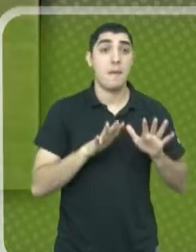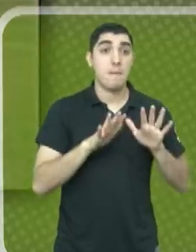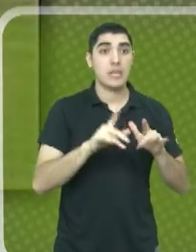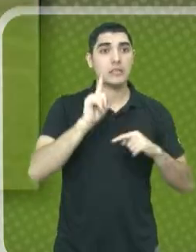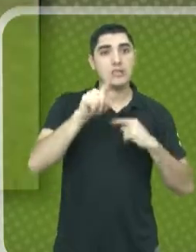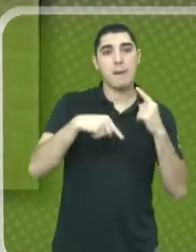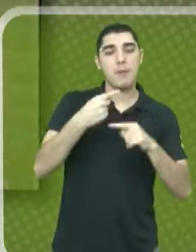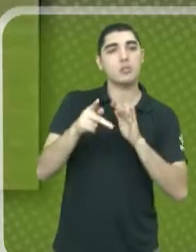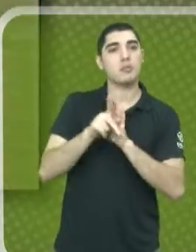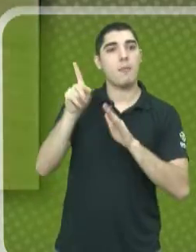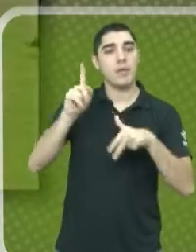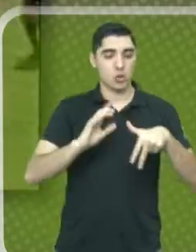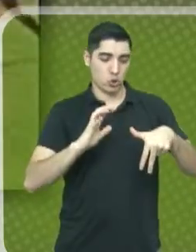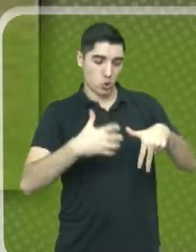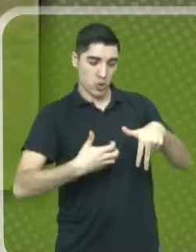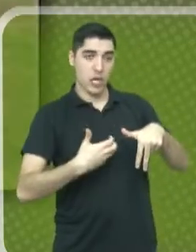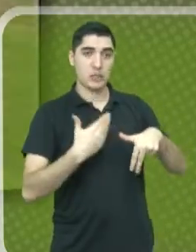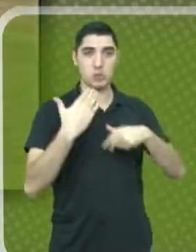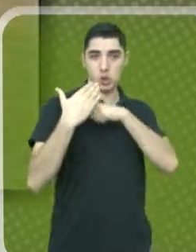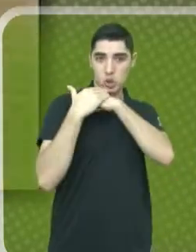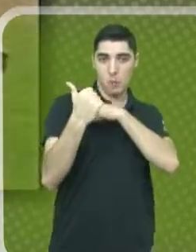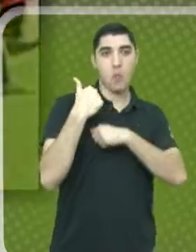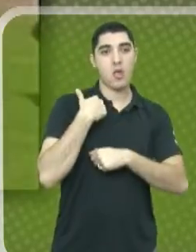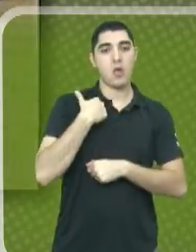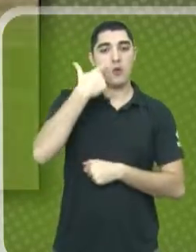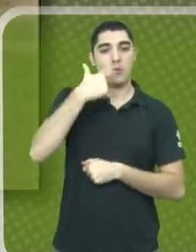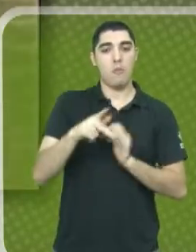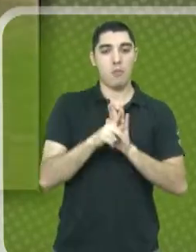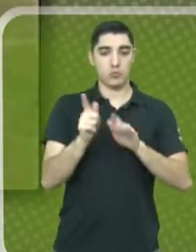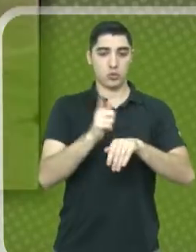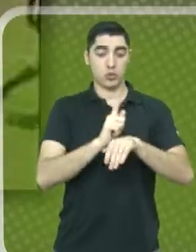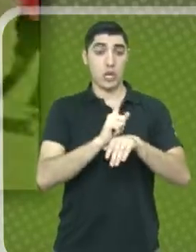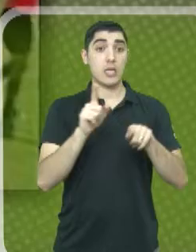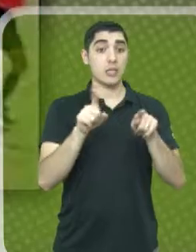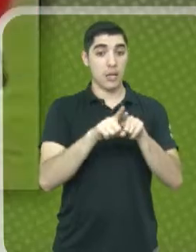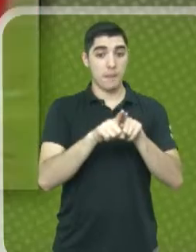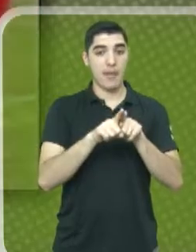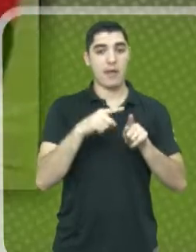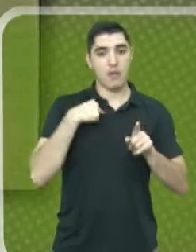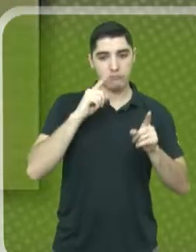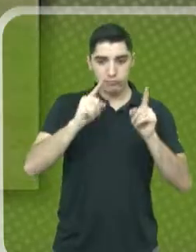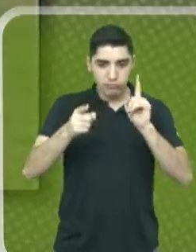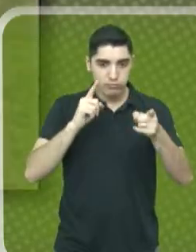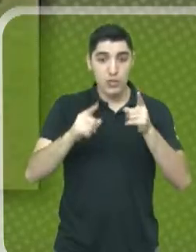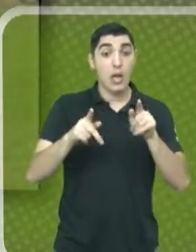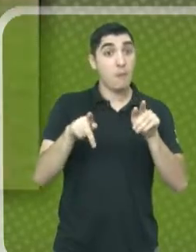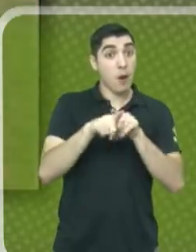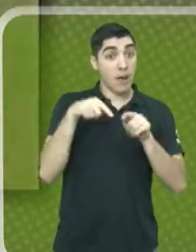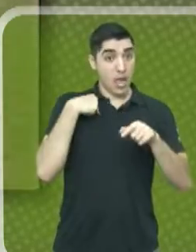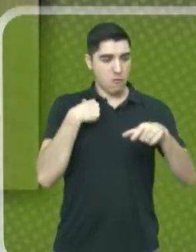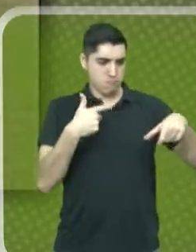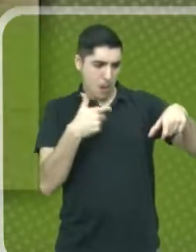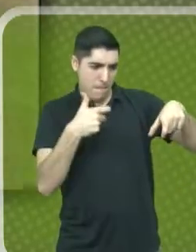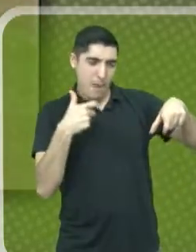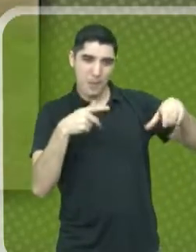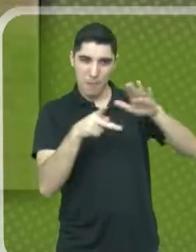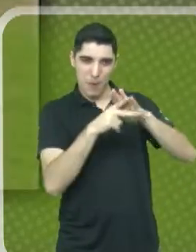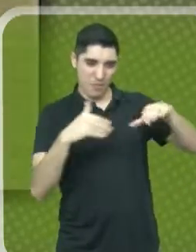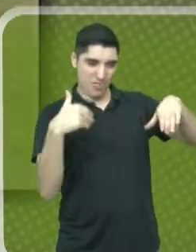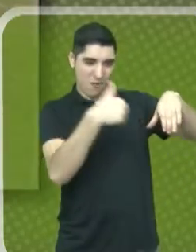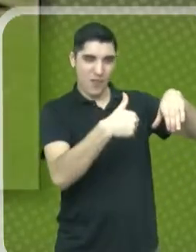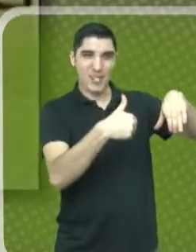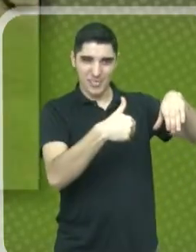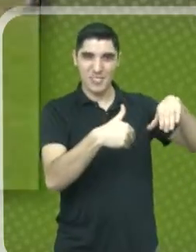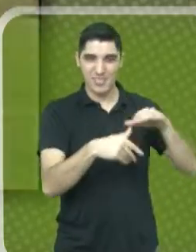Joseense para assumir o clube como gerente de futebol e como atacante, né? Fui artilheiro do time naquele ano, terminamos aqui, né? A vitória